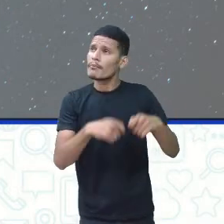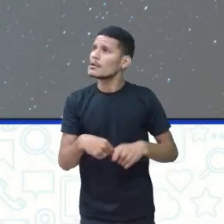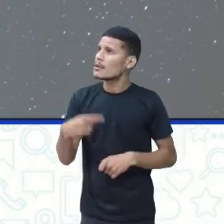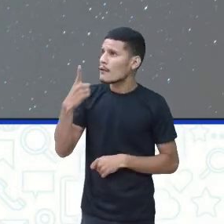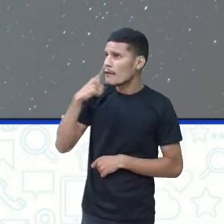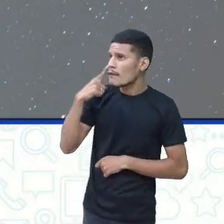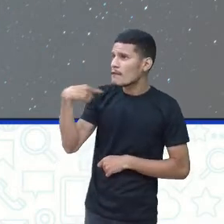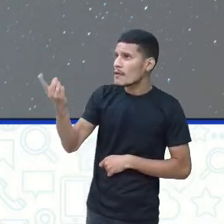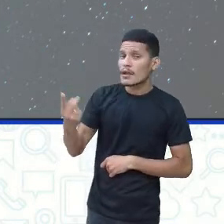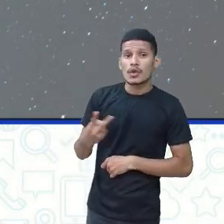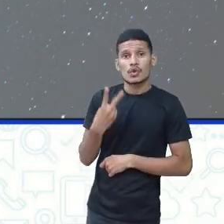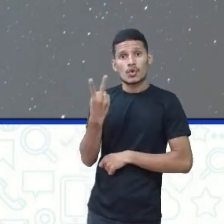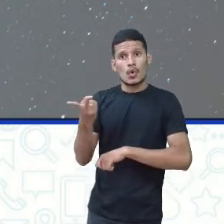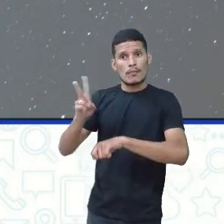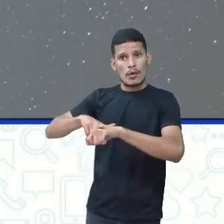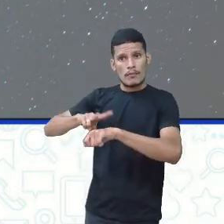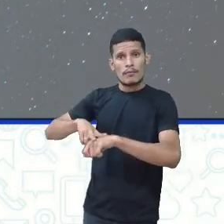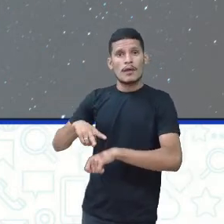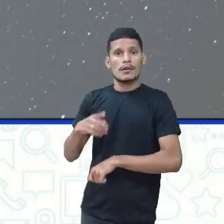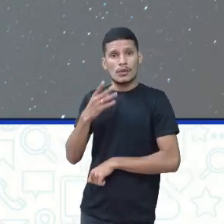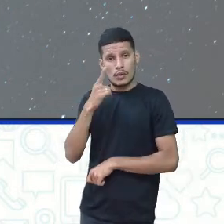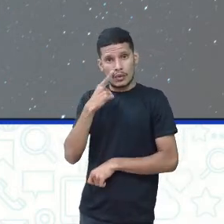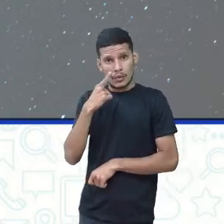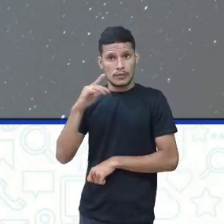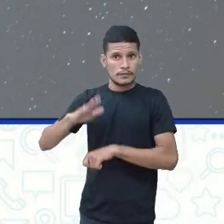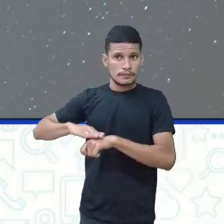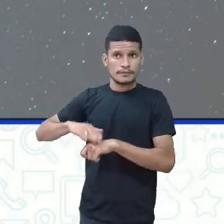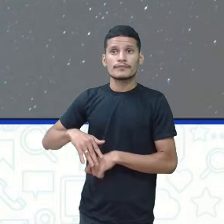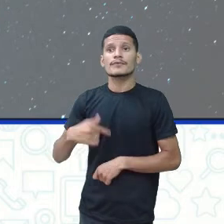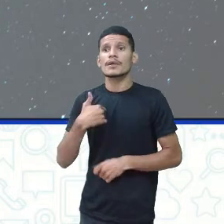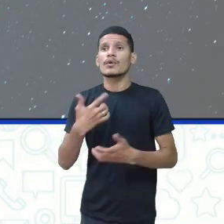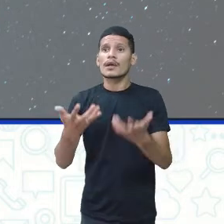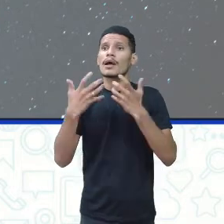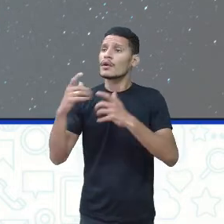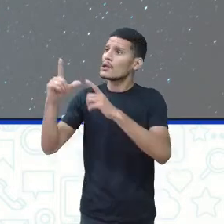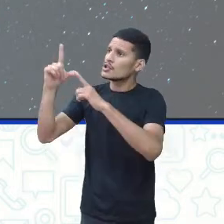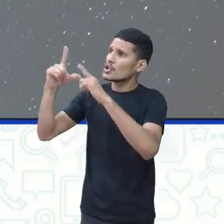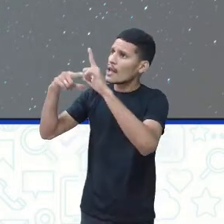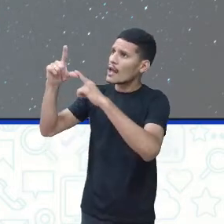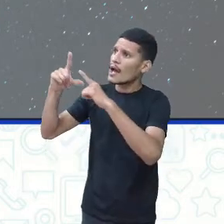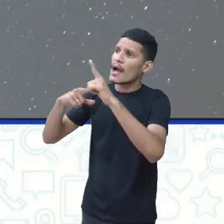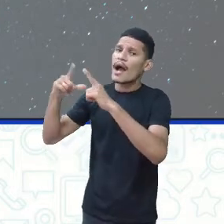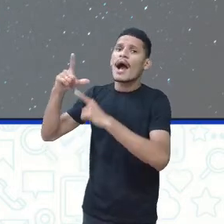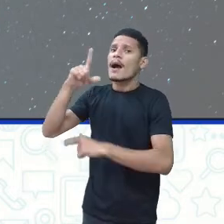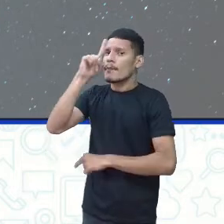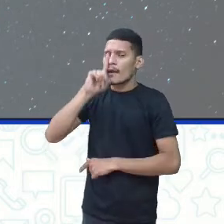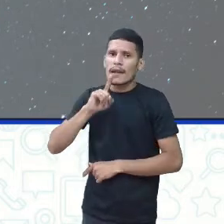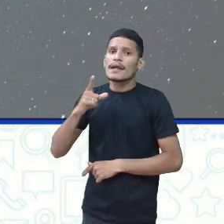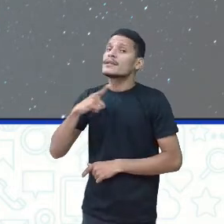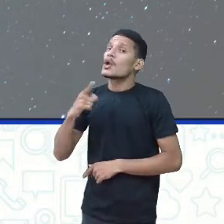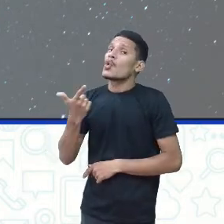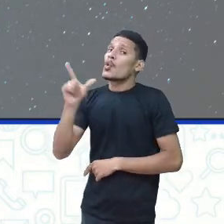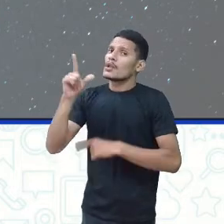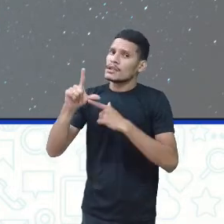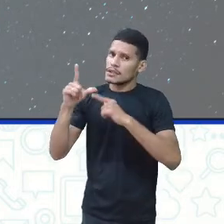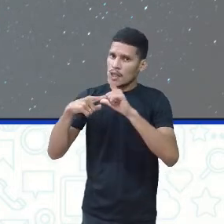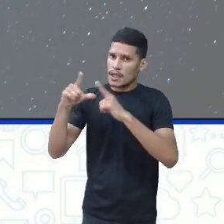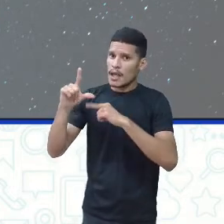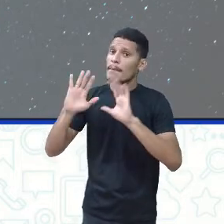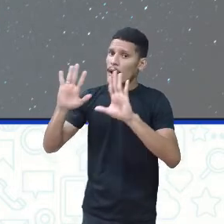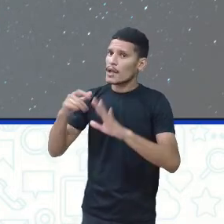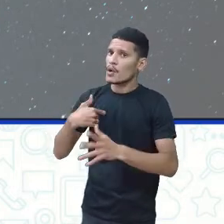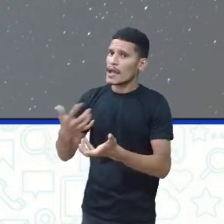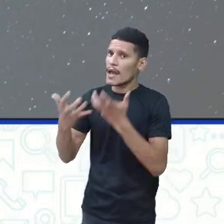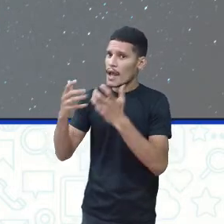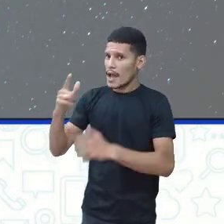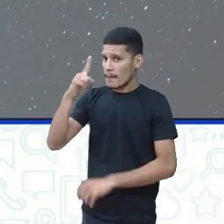essas duas situações. Então, aqui eu vou querer medir essa estrelinha amarela e ela está destacada diante daquelas estrelinhas que estão ali em cima. Só uma